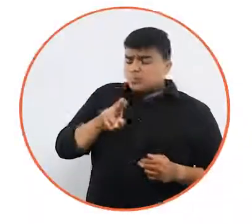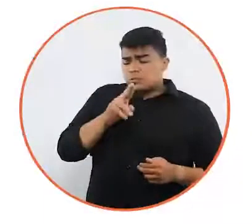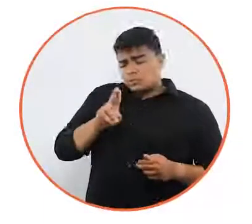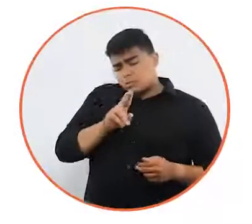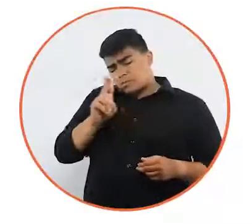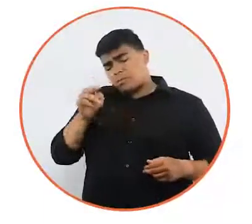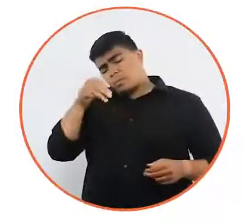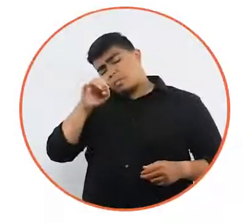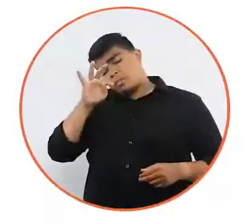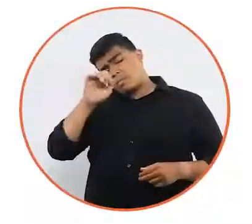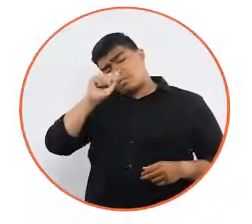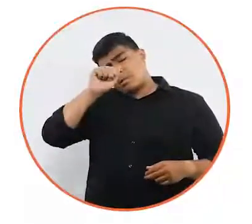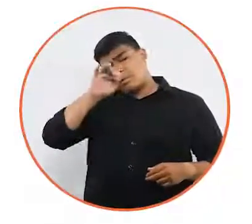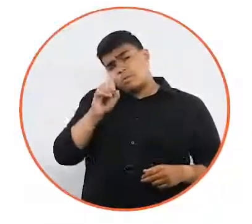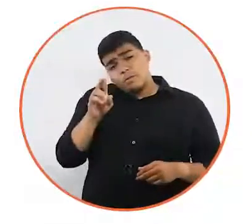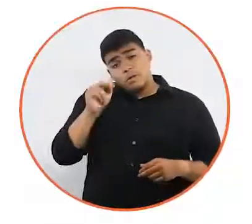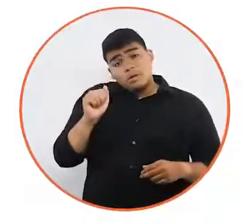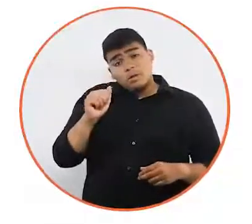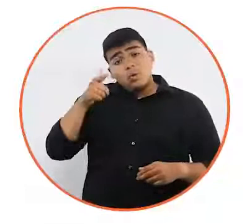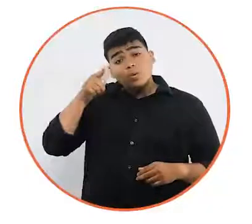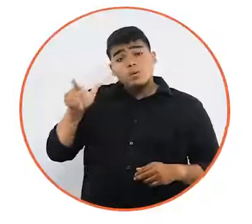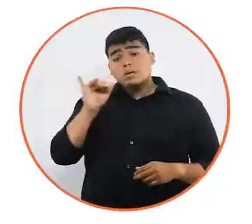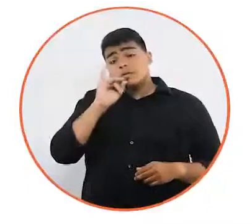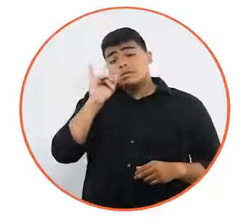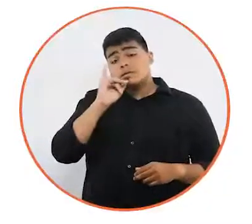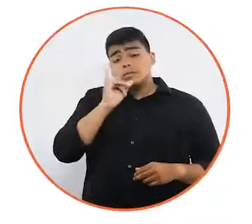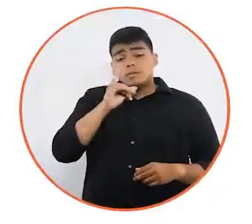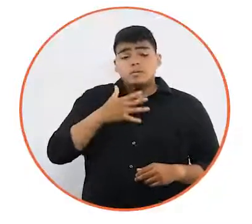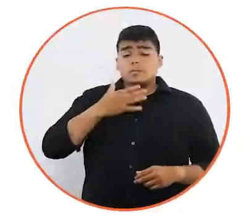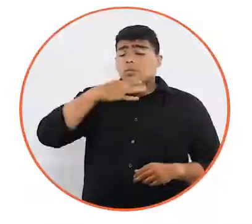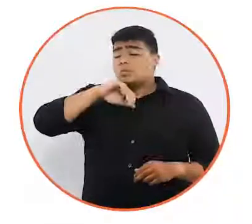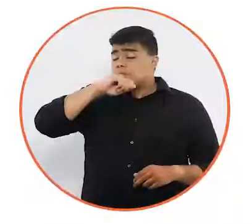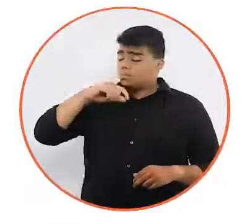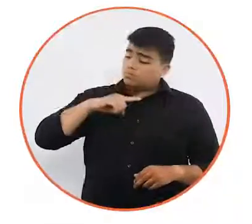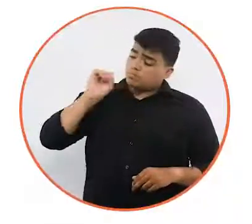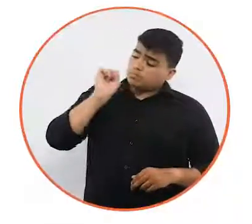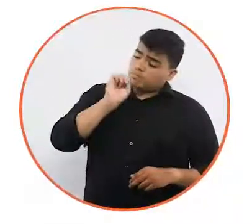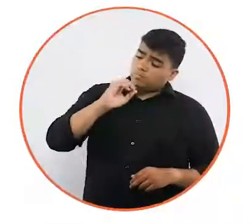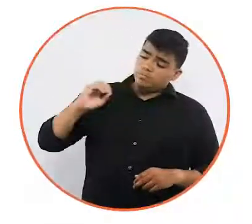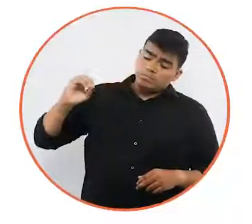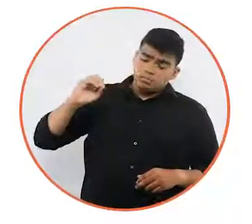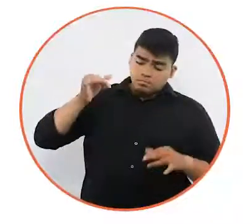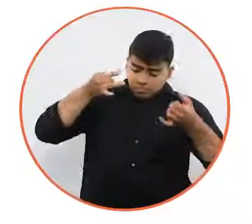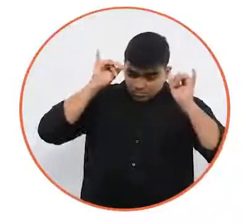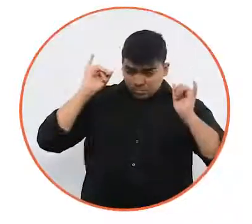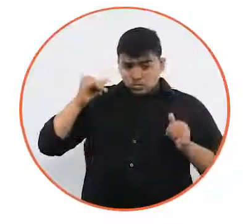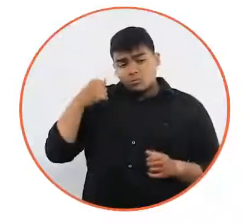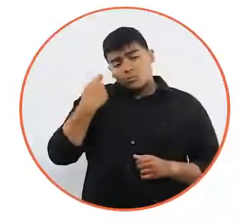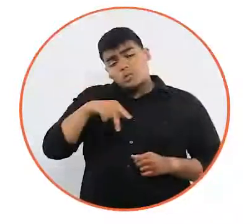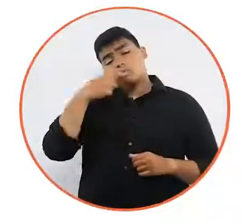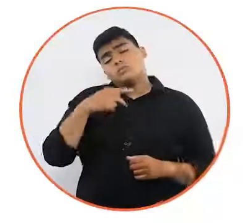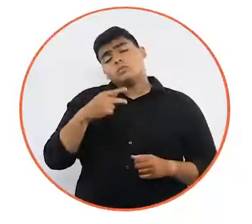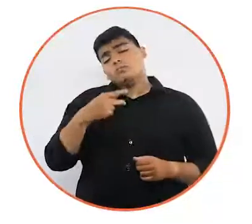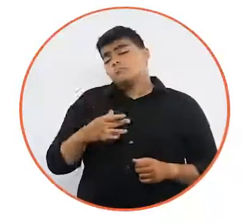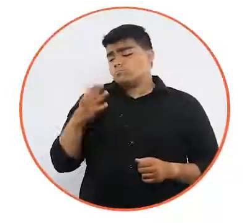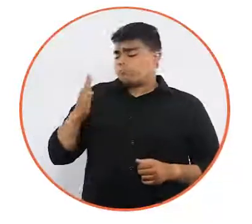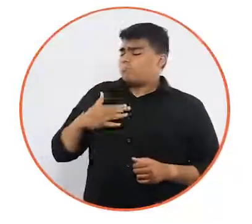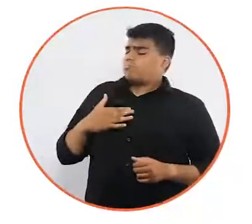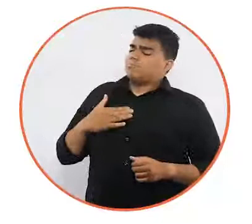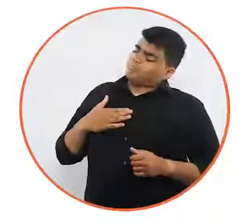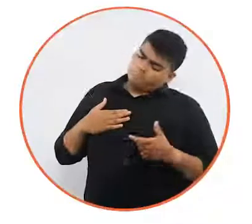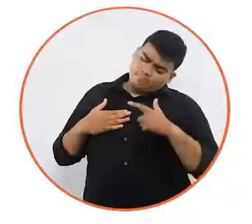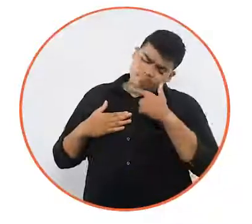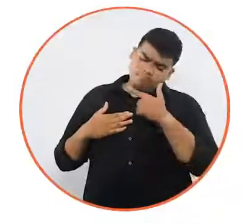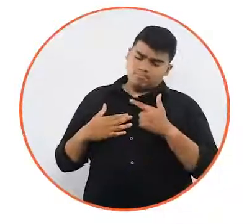metáfora. No próximo exemplo nós temos, meu pai tem 800 cabeças de gado. Aí o outro diz, e o seu? O